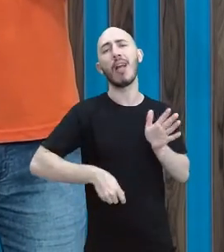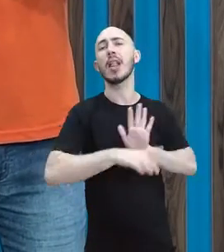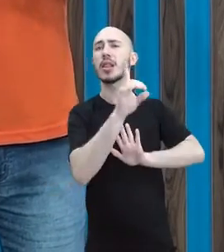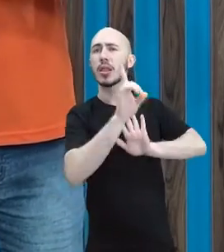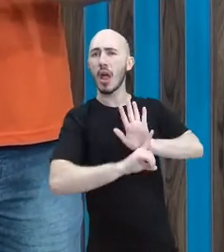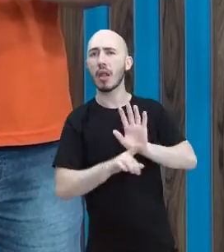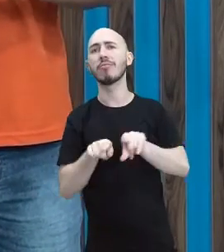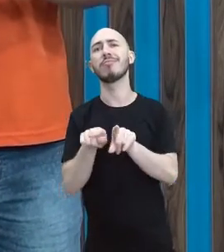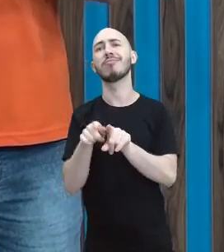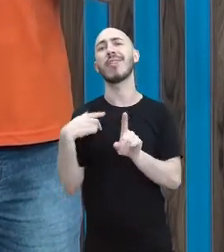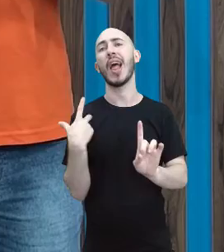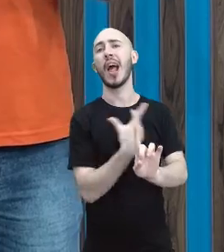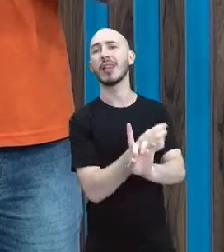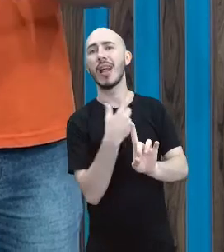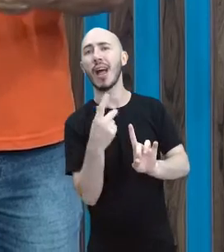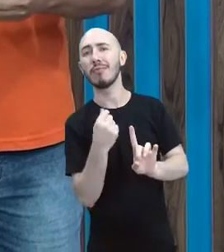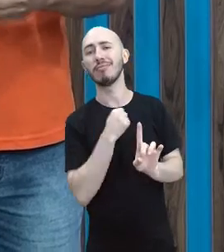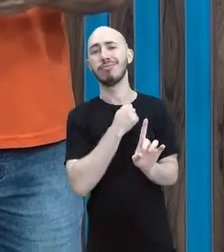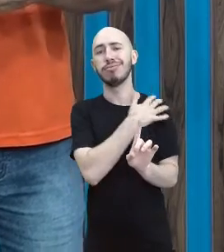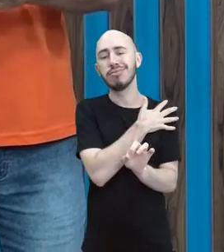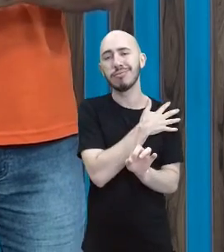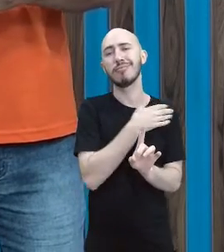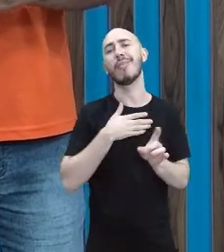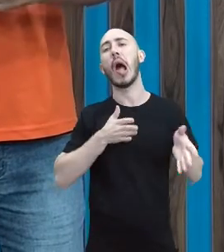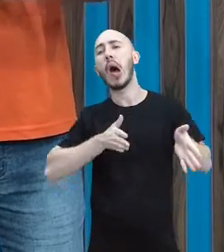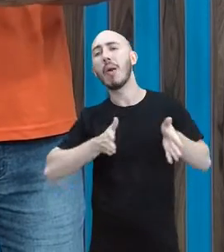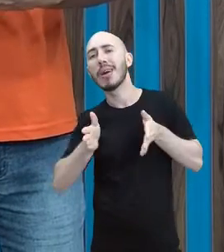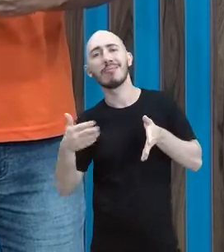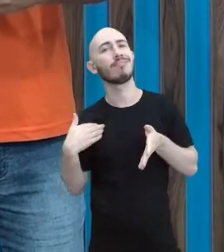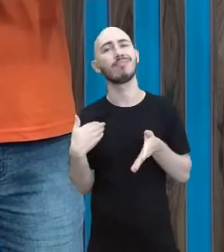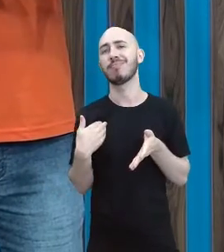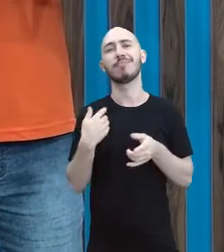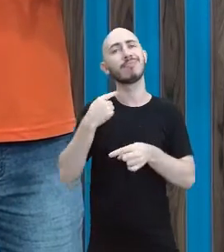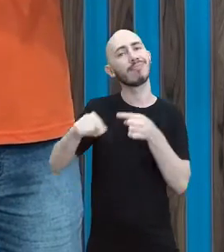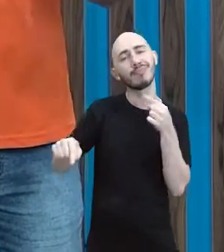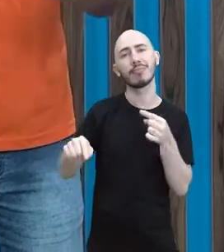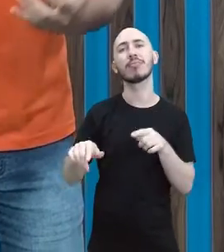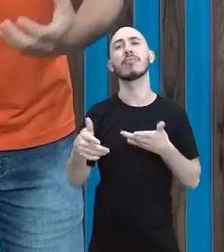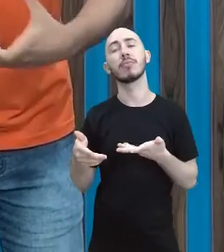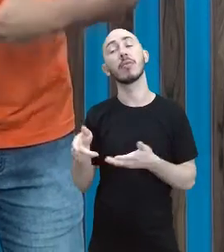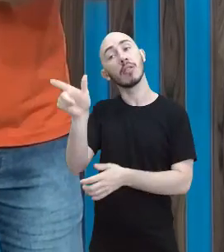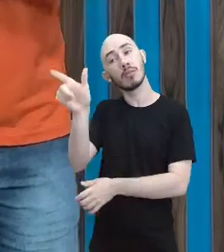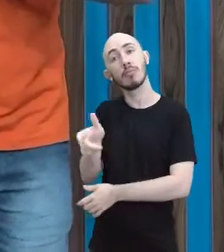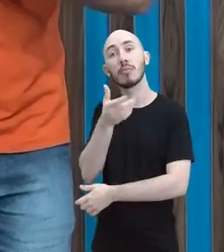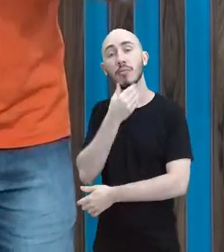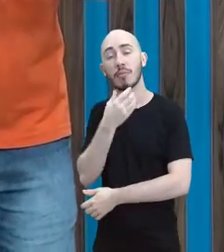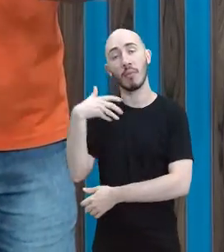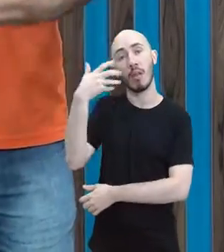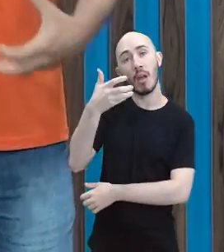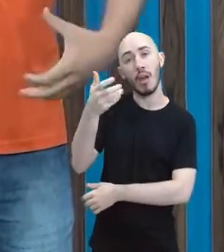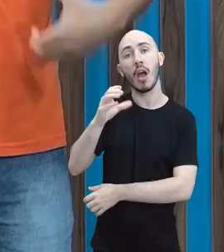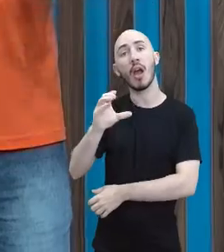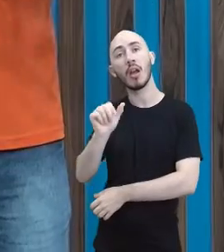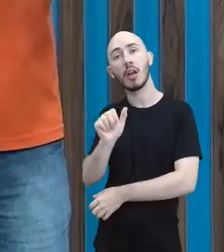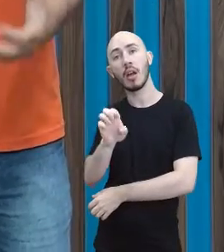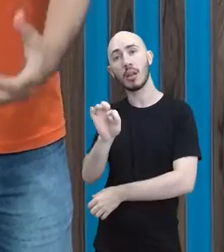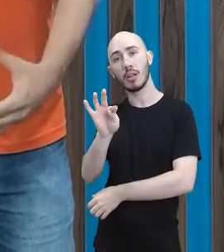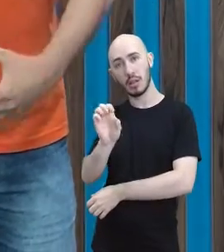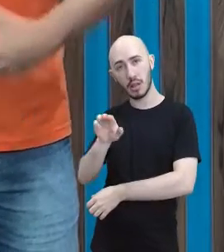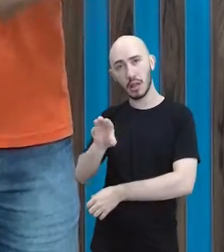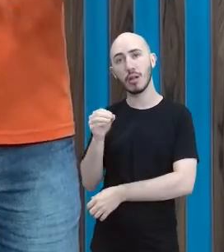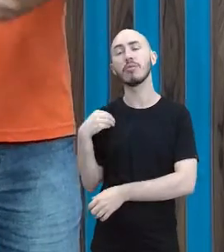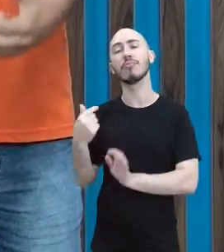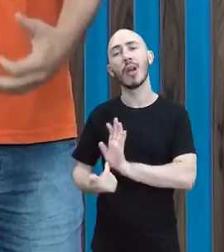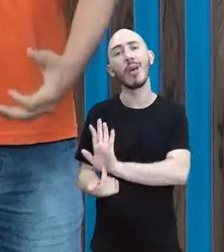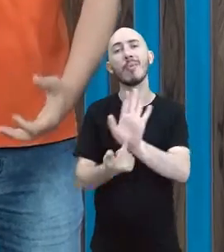não possibilitava. Então, era uma situação muito séria. E o Caetano, ele musicou esse sentimento de revolta, esse sentimento